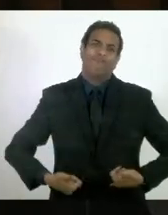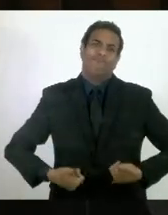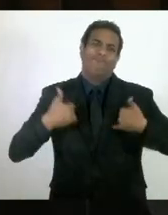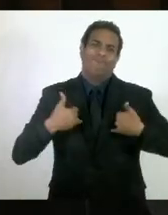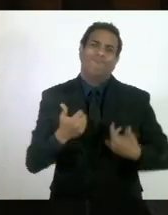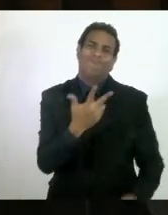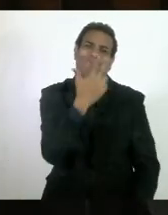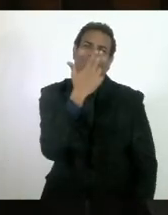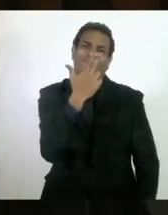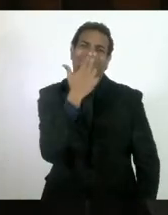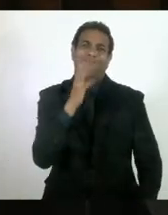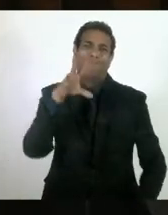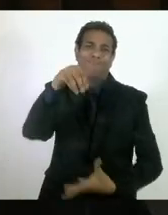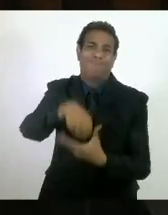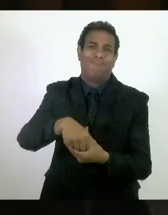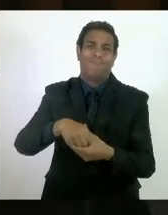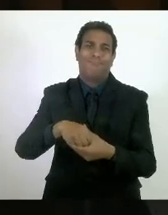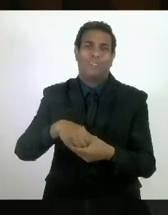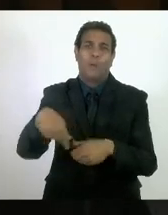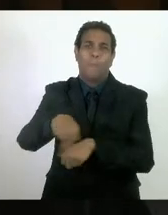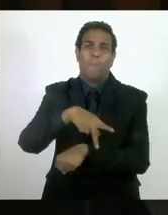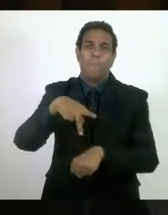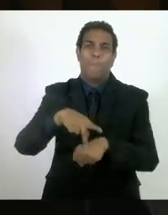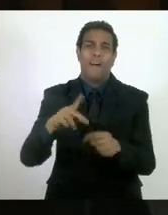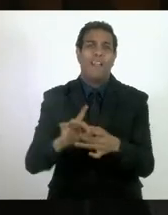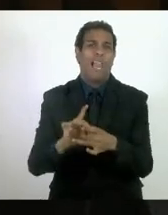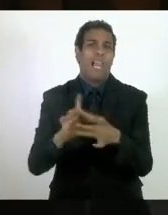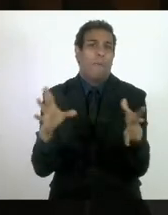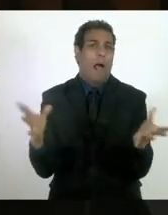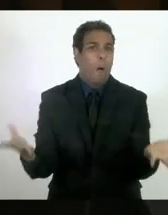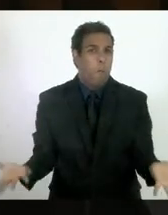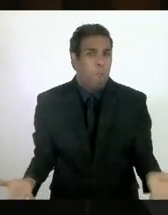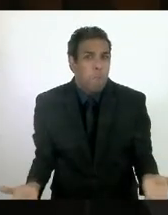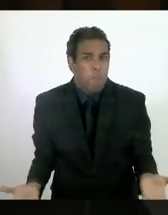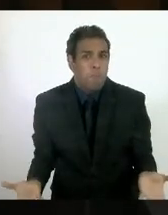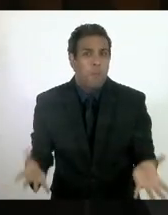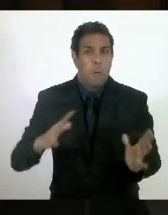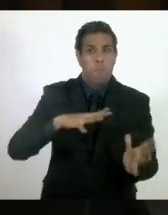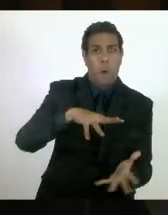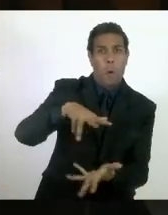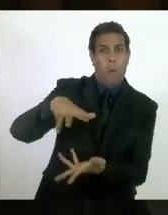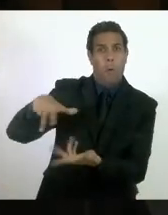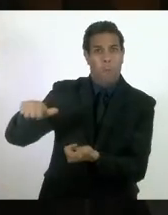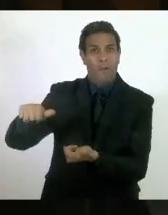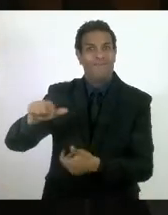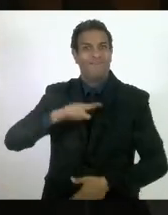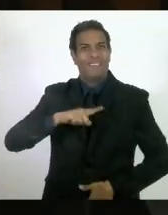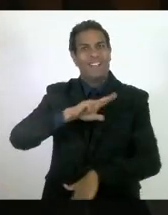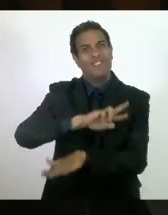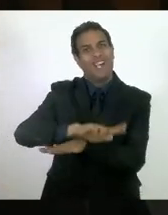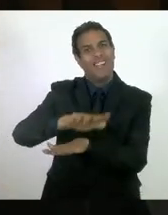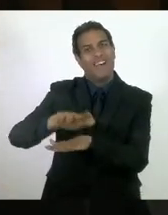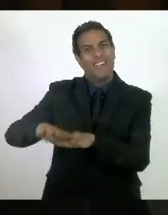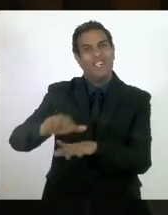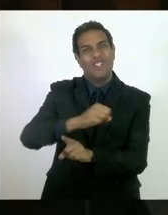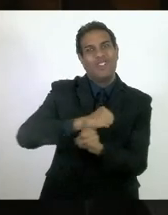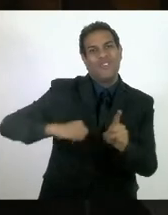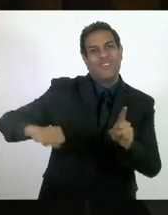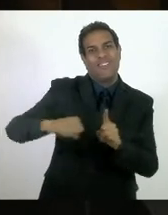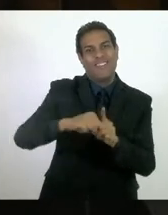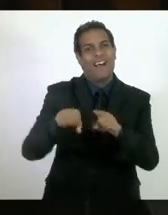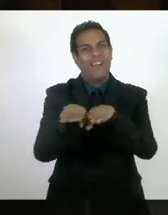vivemos numa democracia no mundo da diversidade uma sociedade